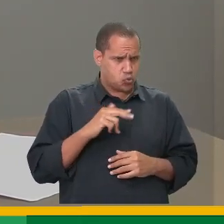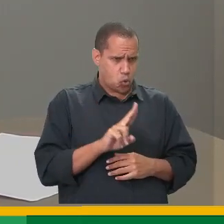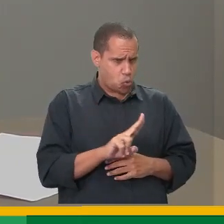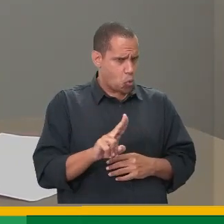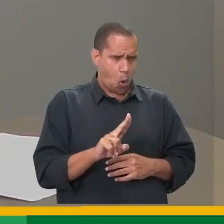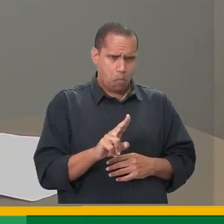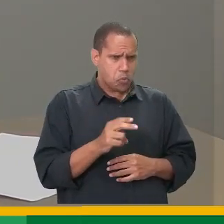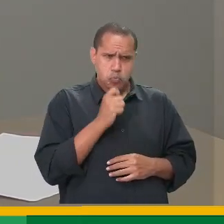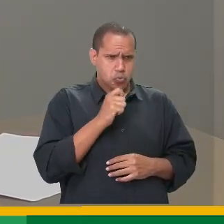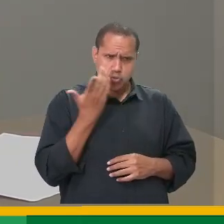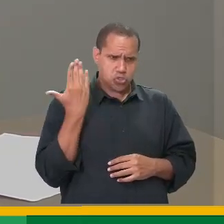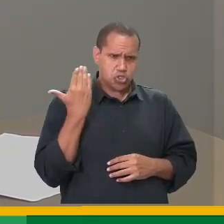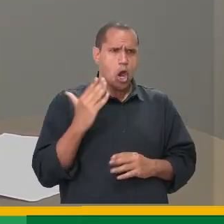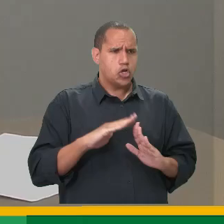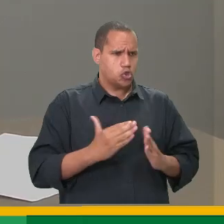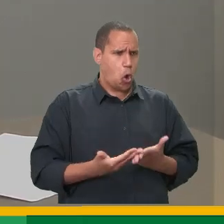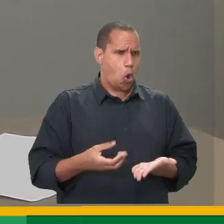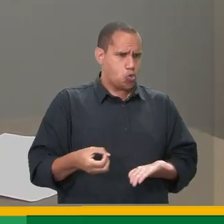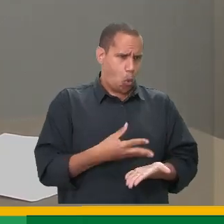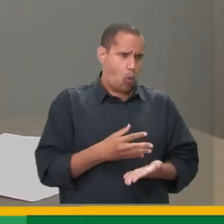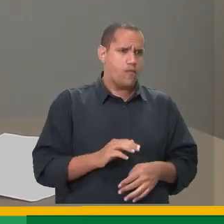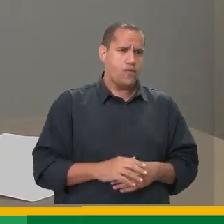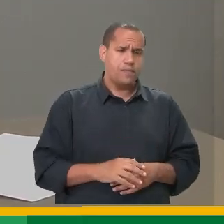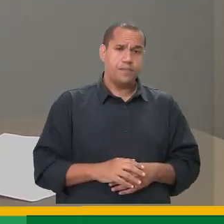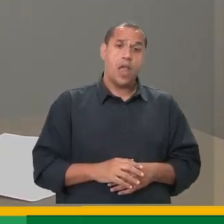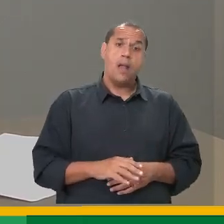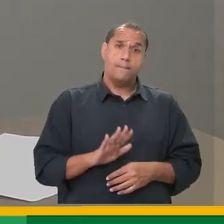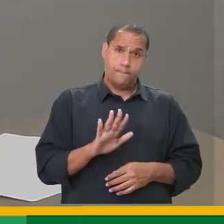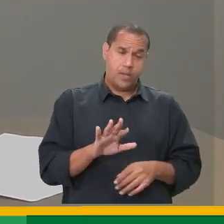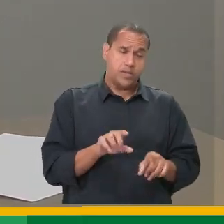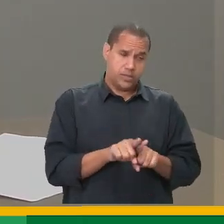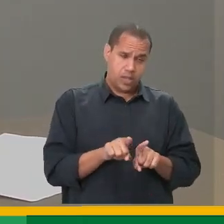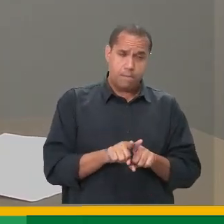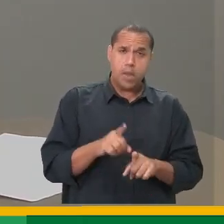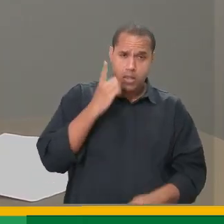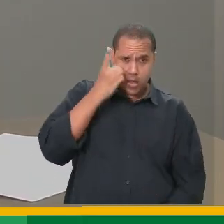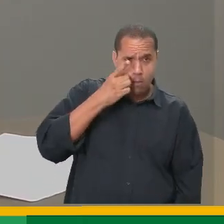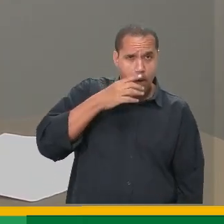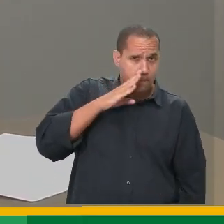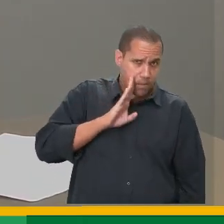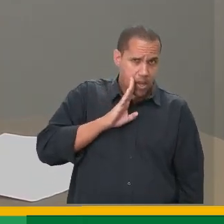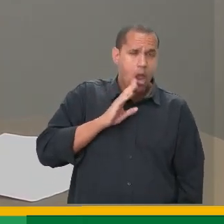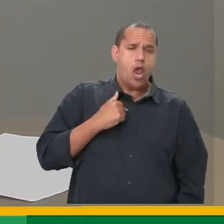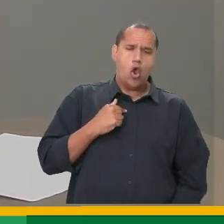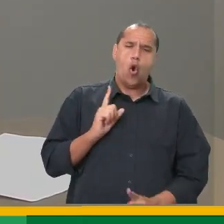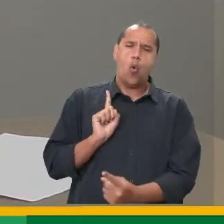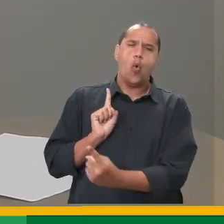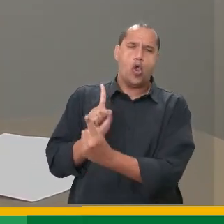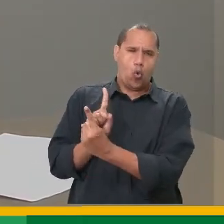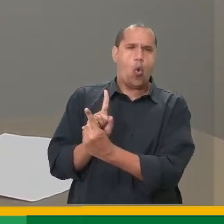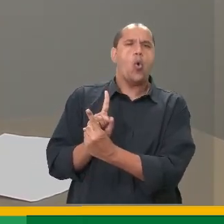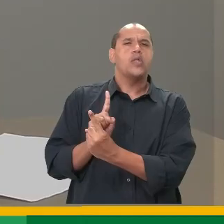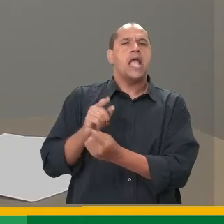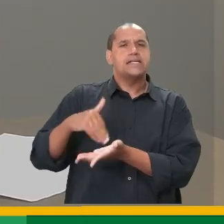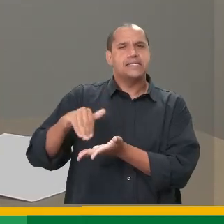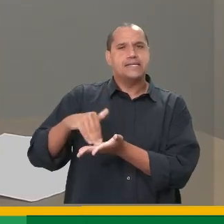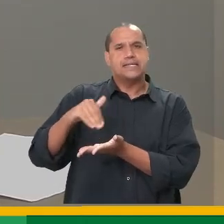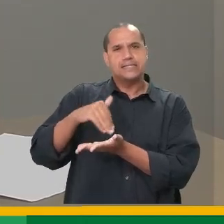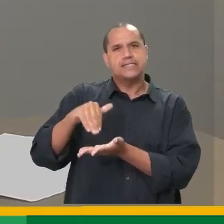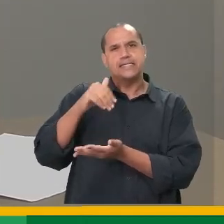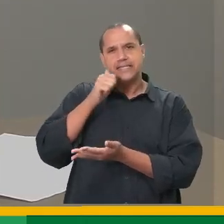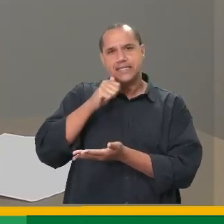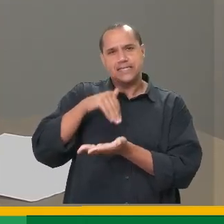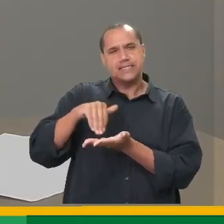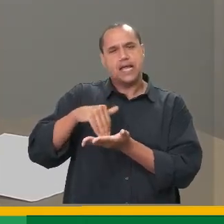nova agora deputada Bia eu não poderia deixar de falar eu estive com a professora Fátima semana passada e a gente